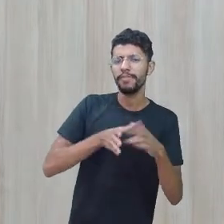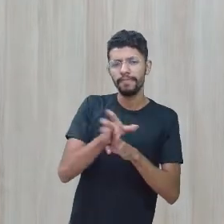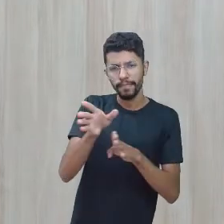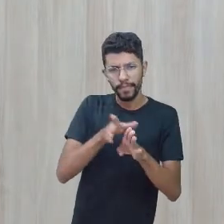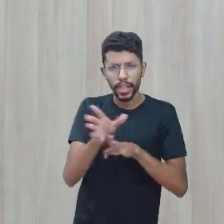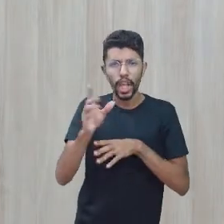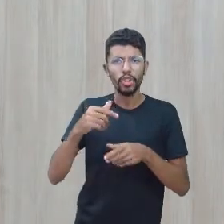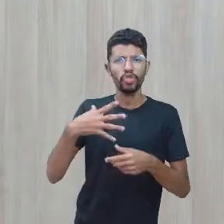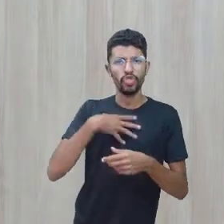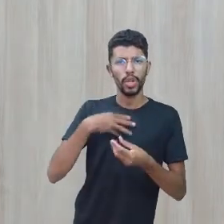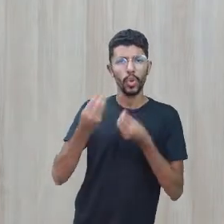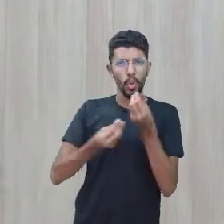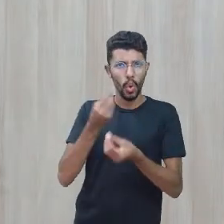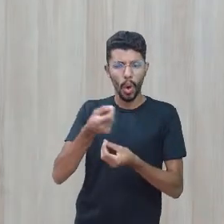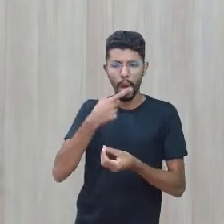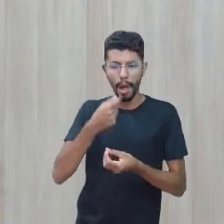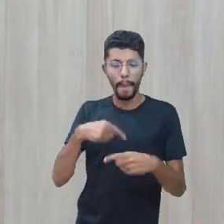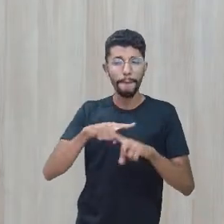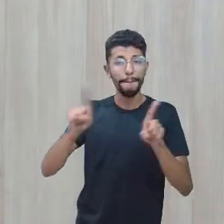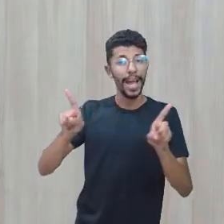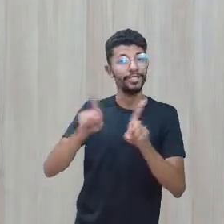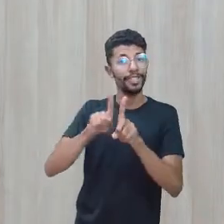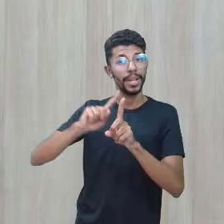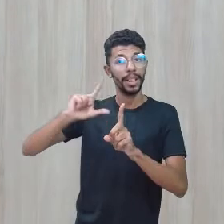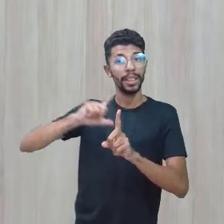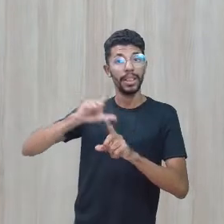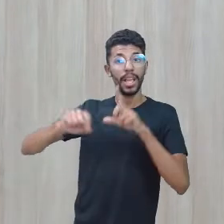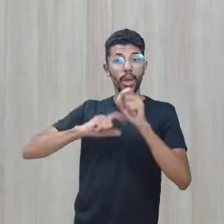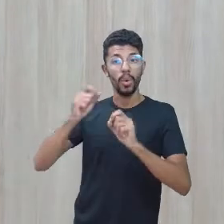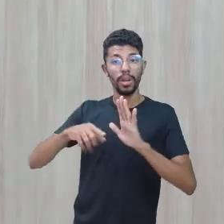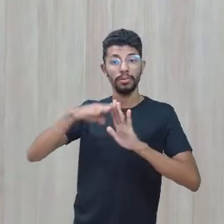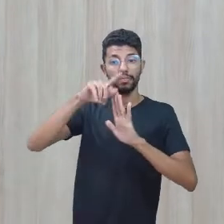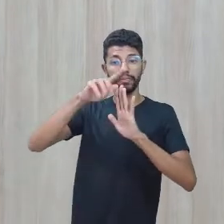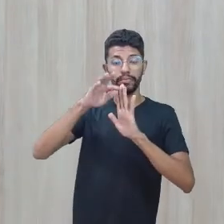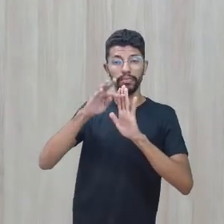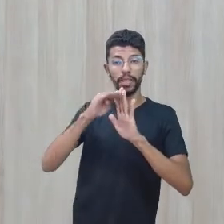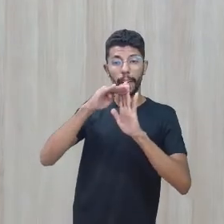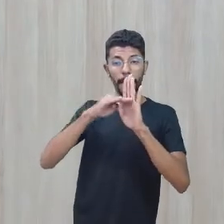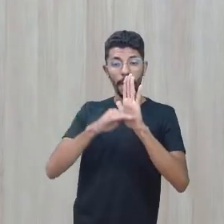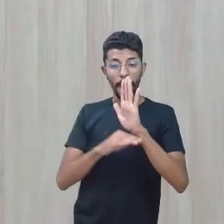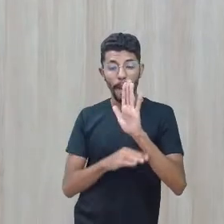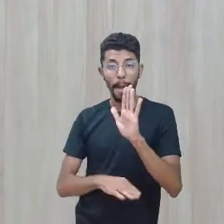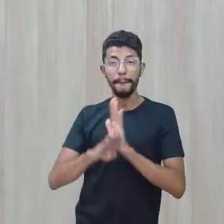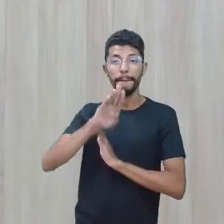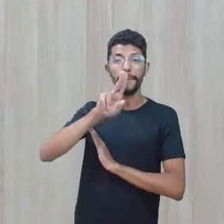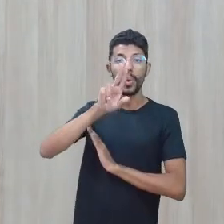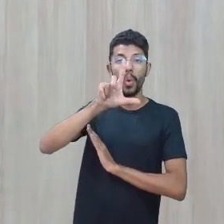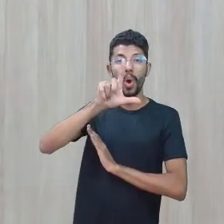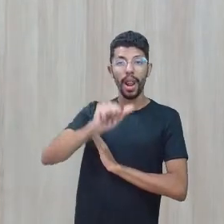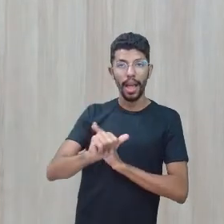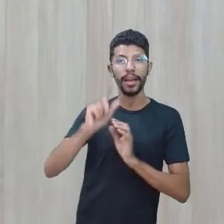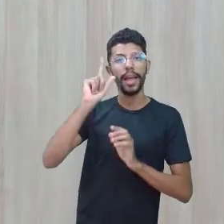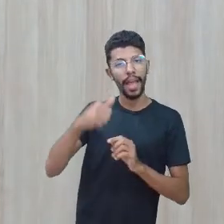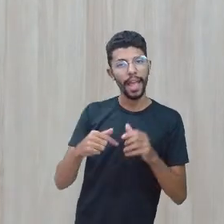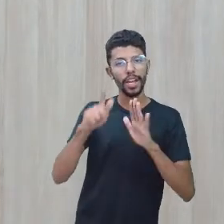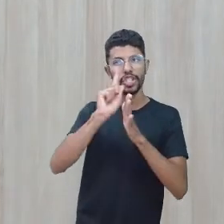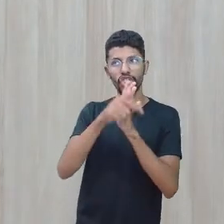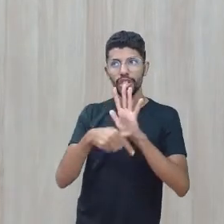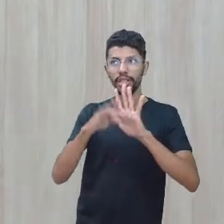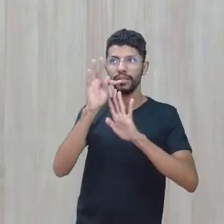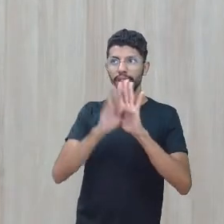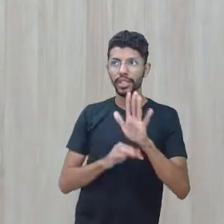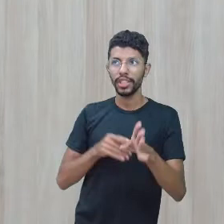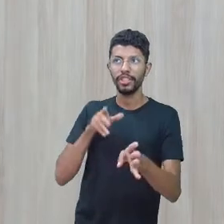a orientação da bula. Então, isso aí é um gênero de texto instrucional. Tudo certo até